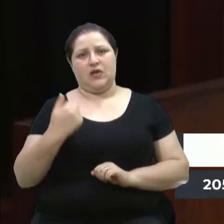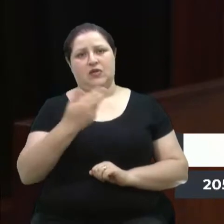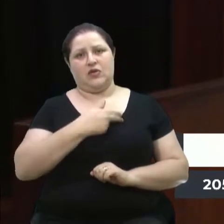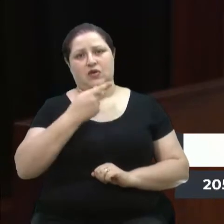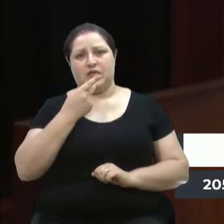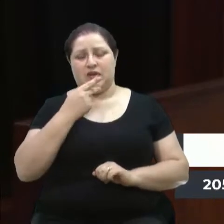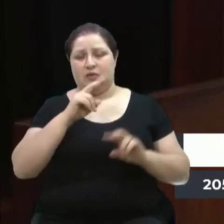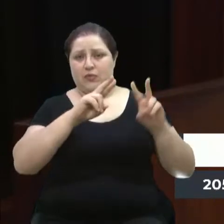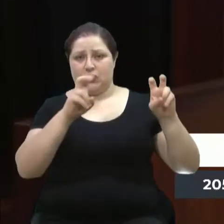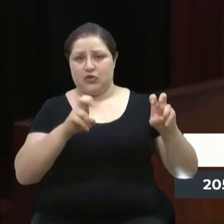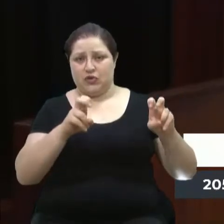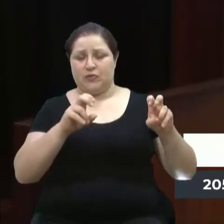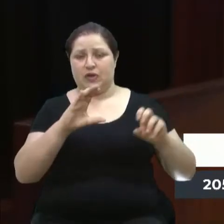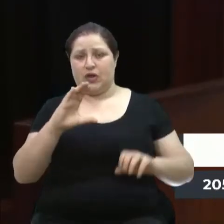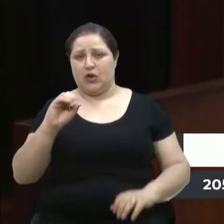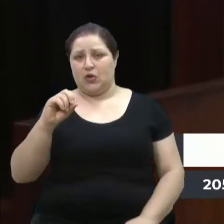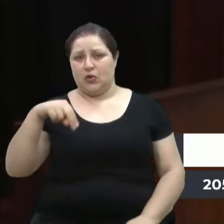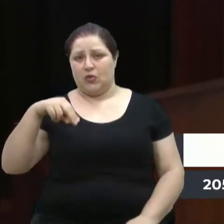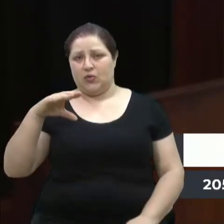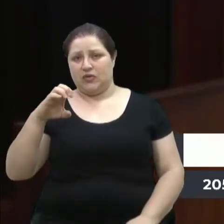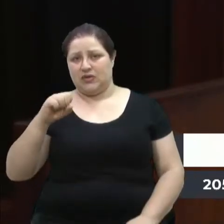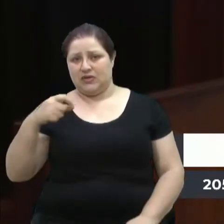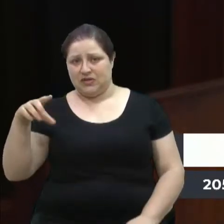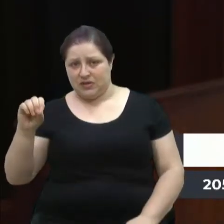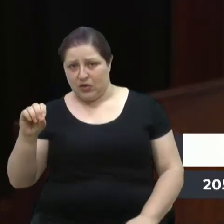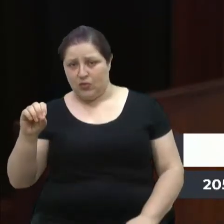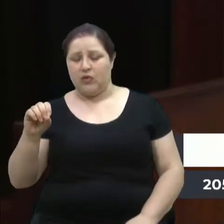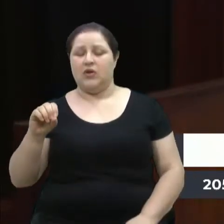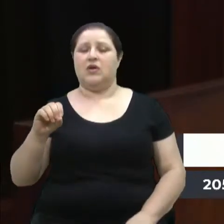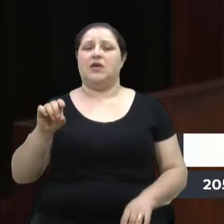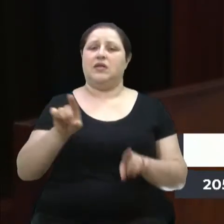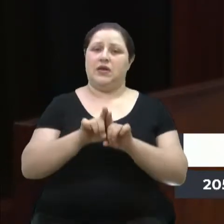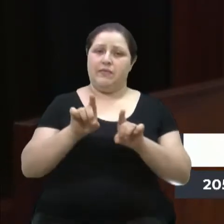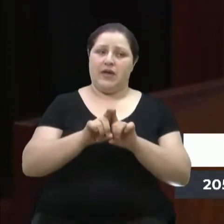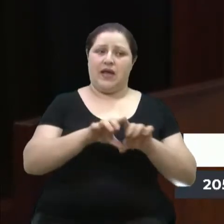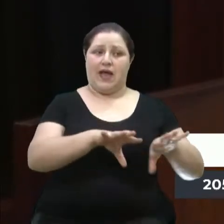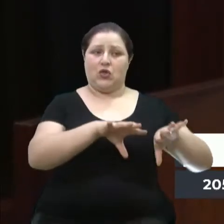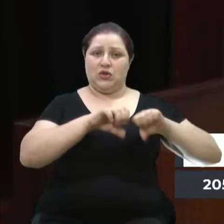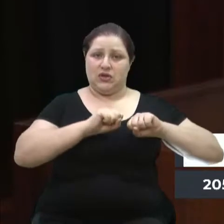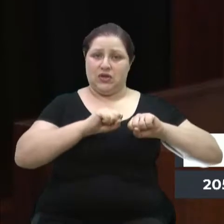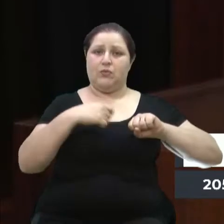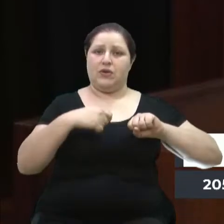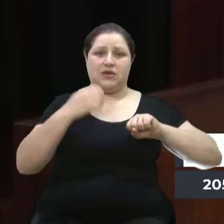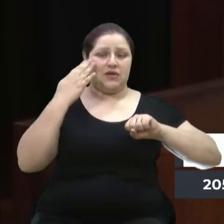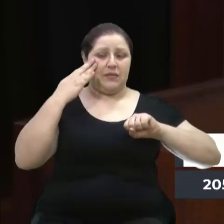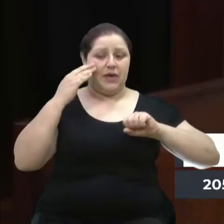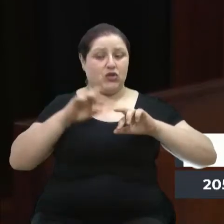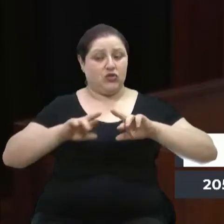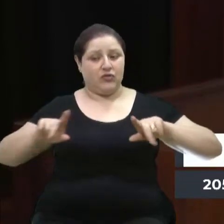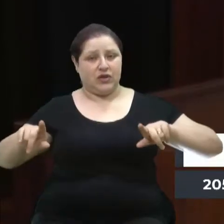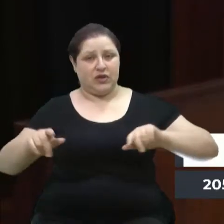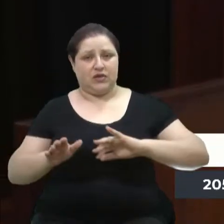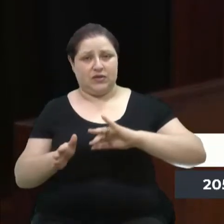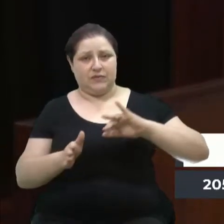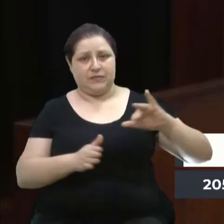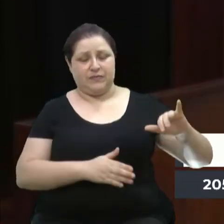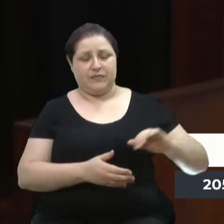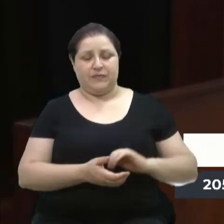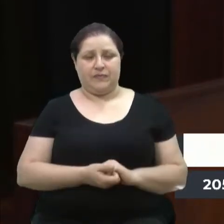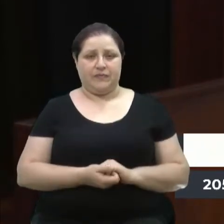bem o que que adoção e o que é concessão recentemente aqui na prefeitura de Caxias um passado